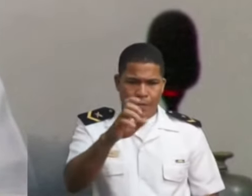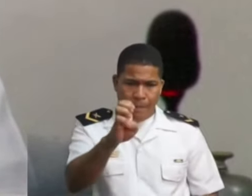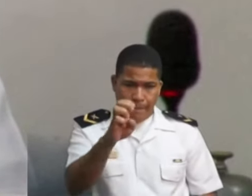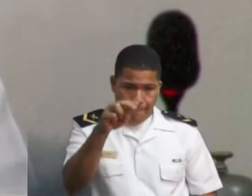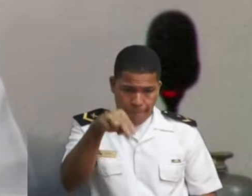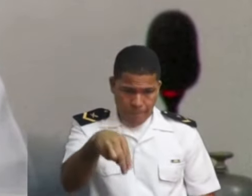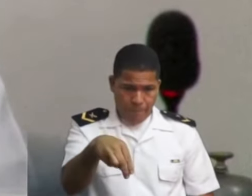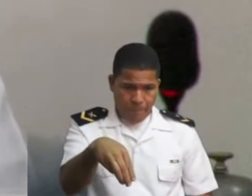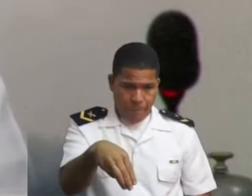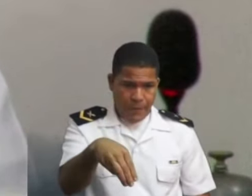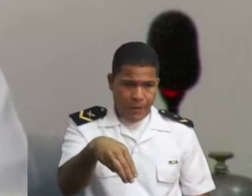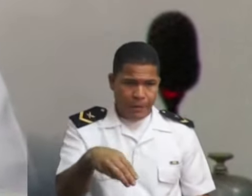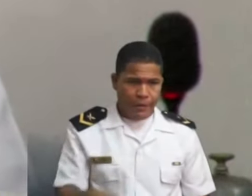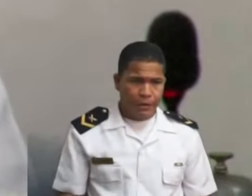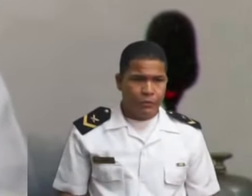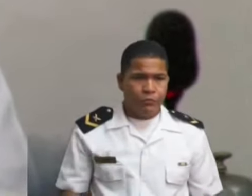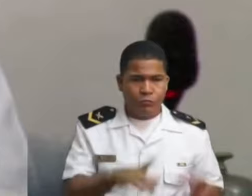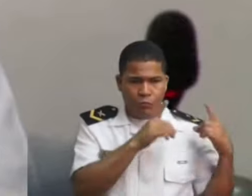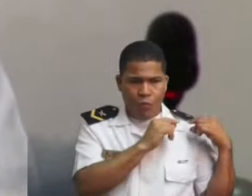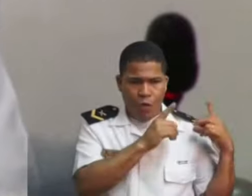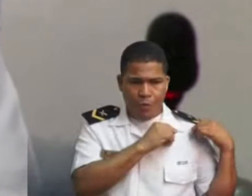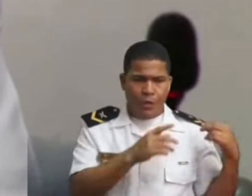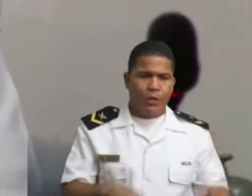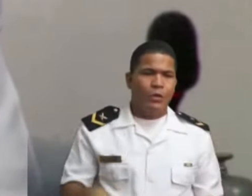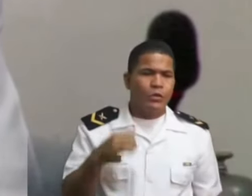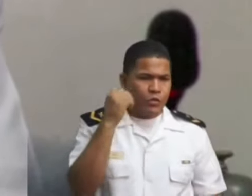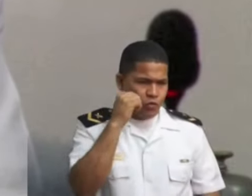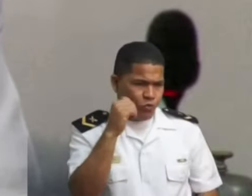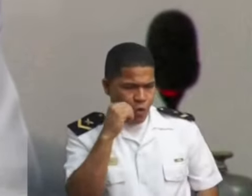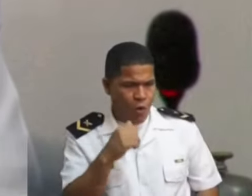Barros Coutinho, senhores almirantes, senhoras e senhores.